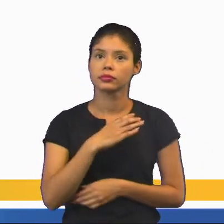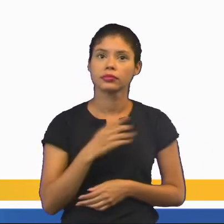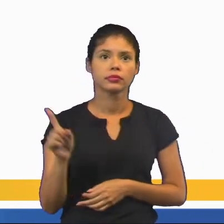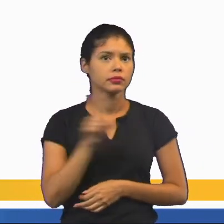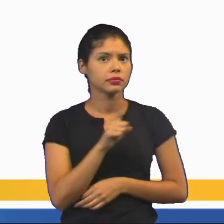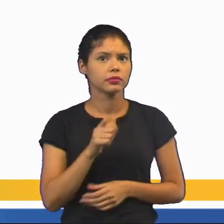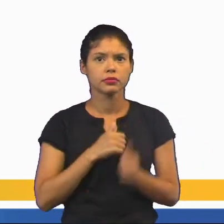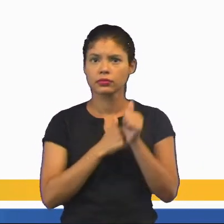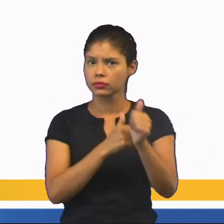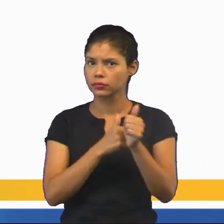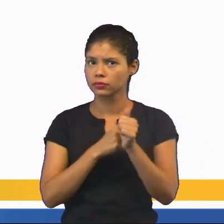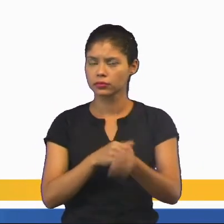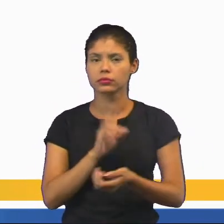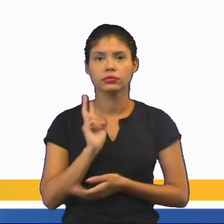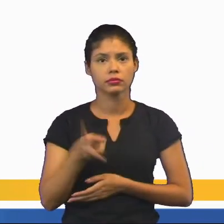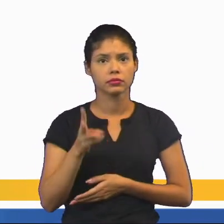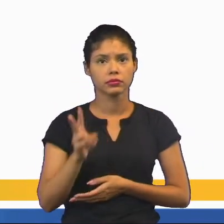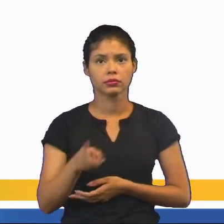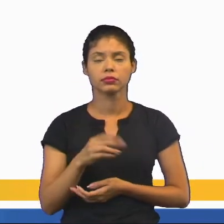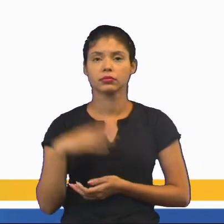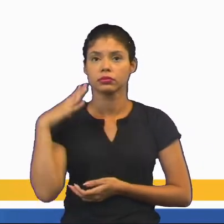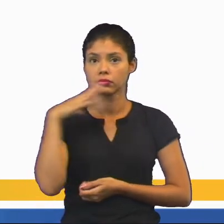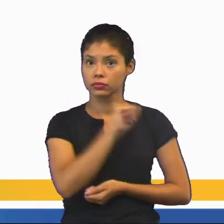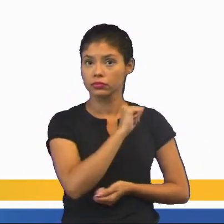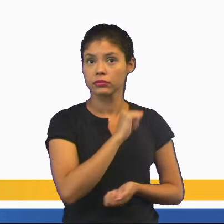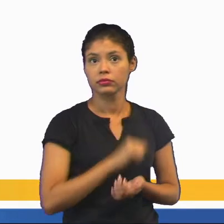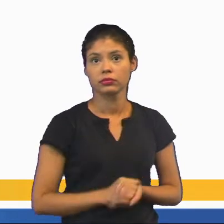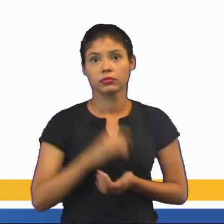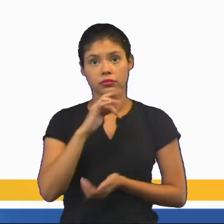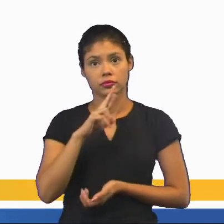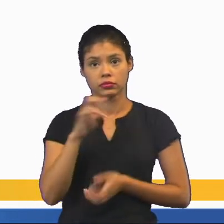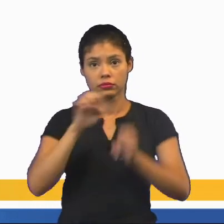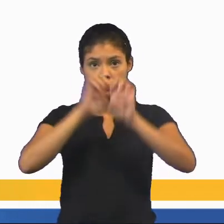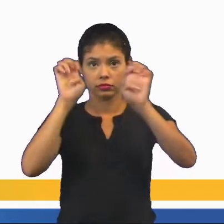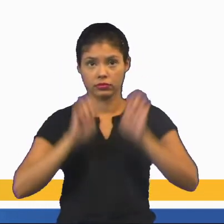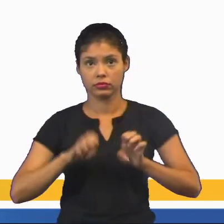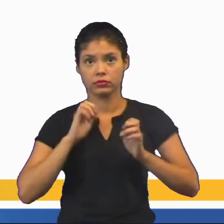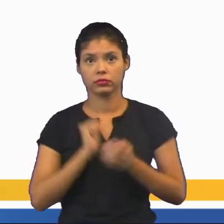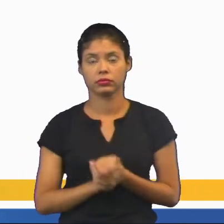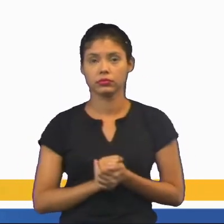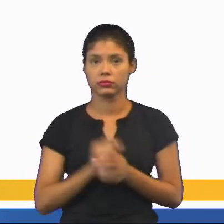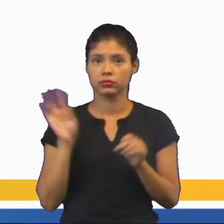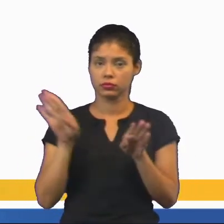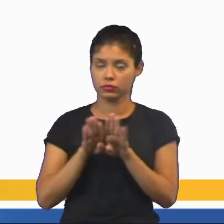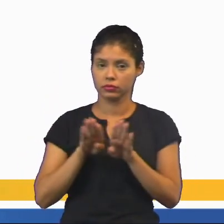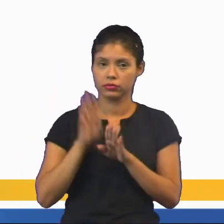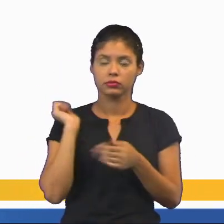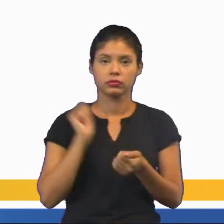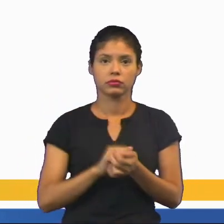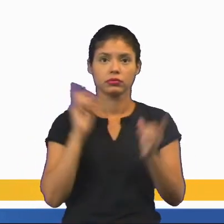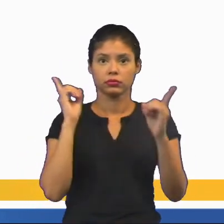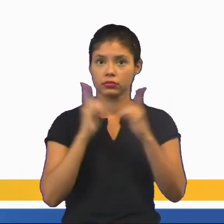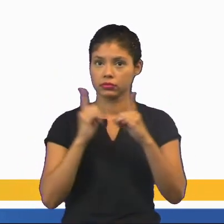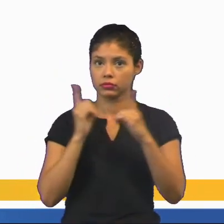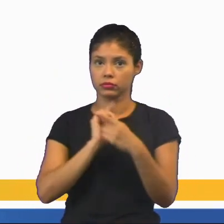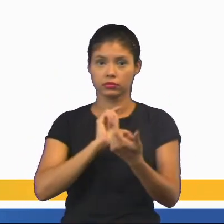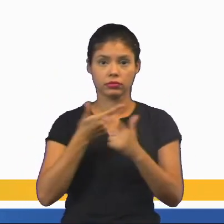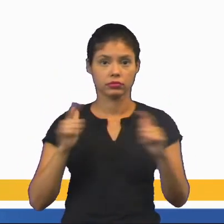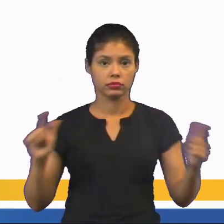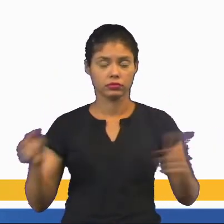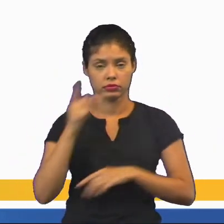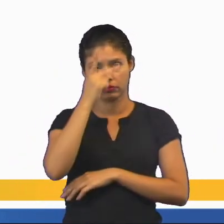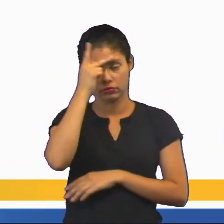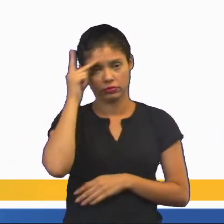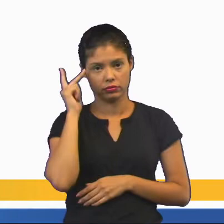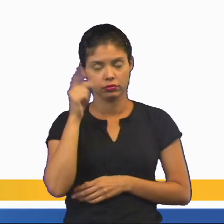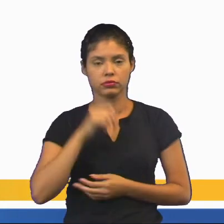urbana não foi acompanhado no mesmo ritmo pelas infraestruturas e serviços capazes de atender